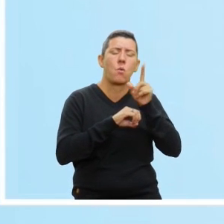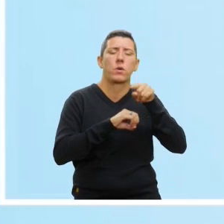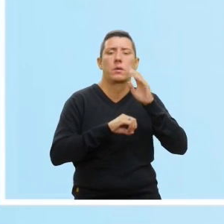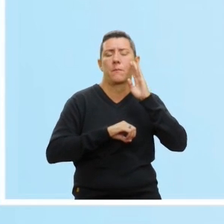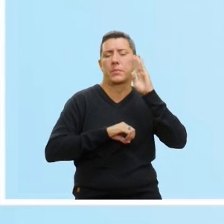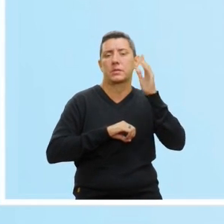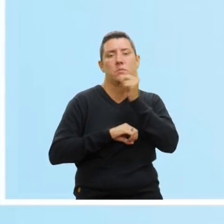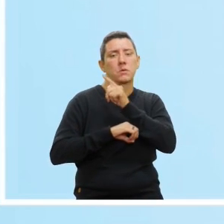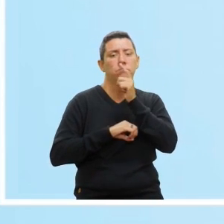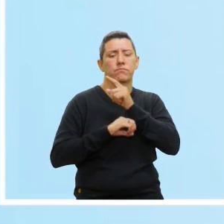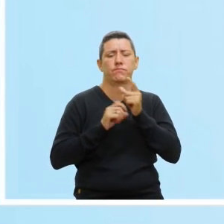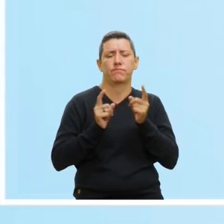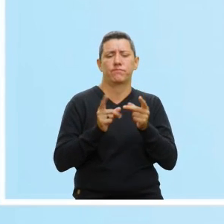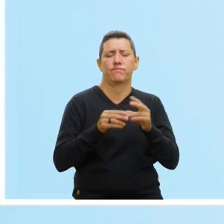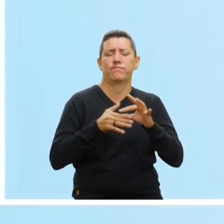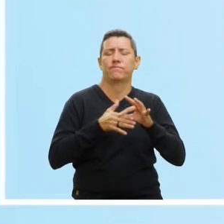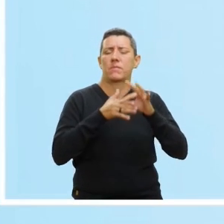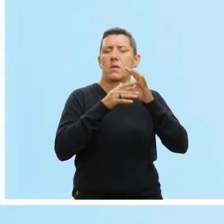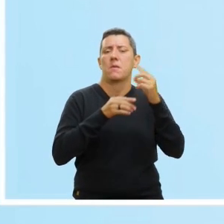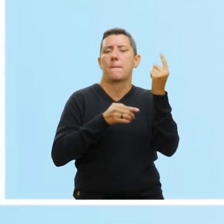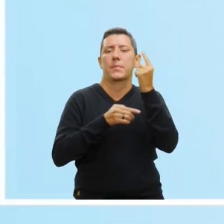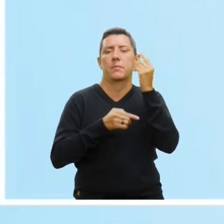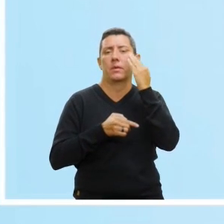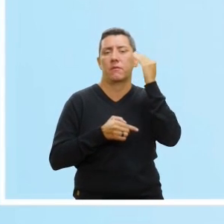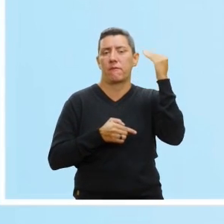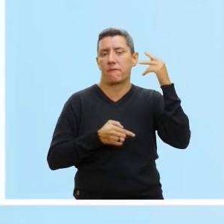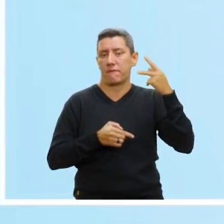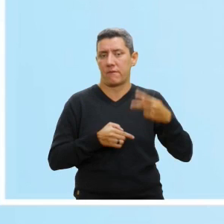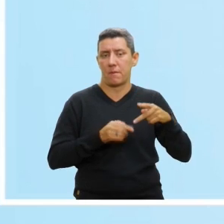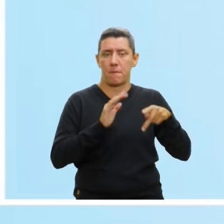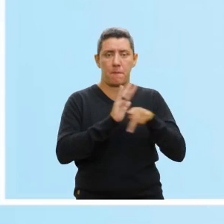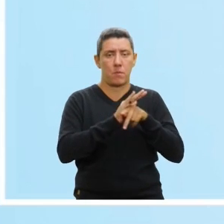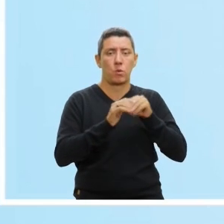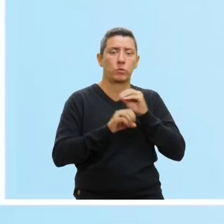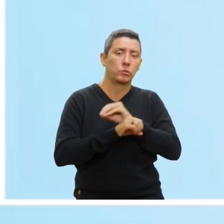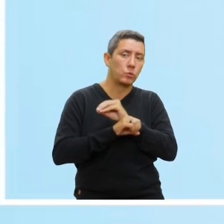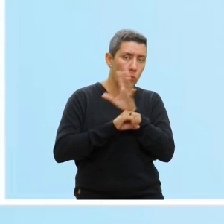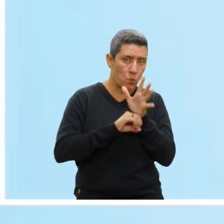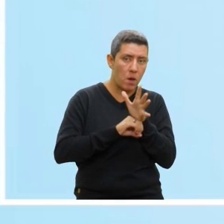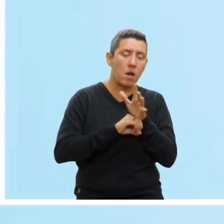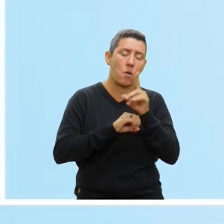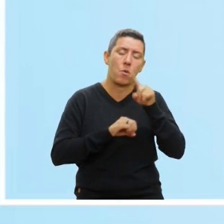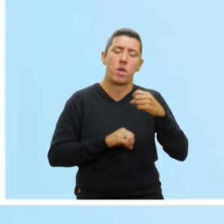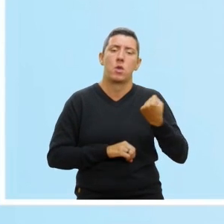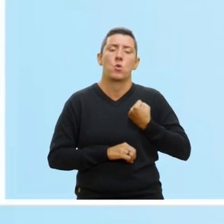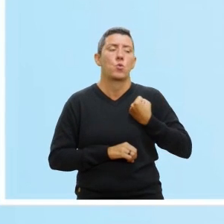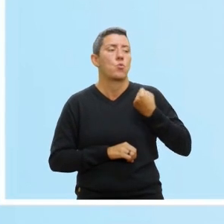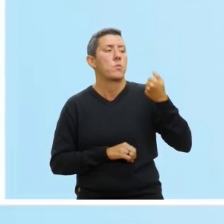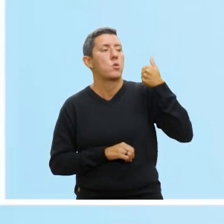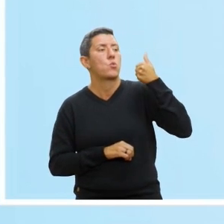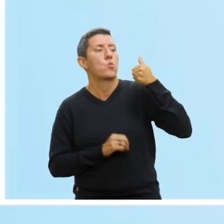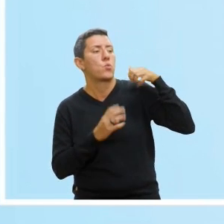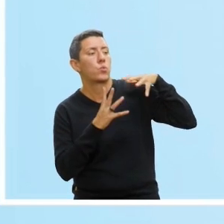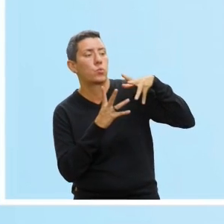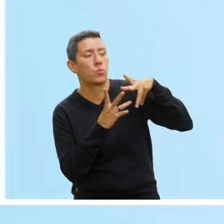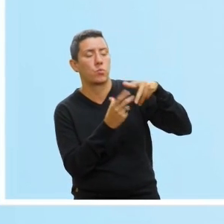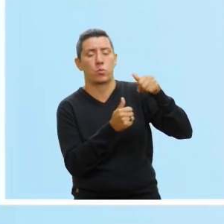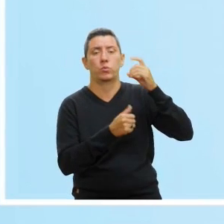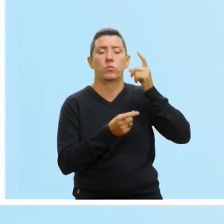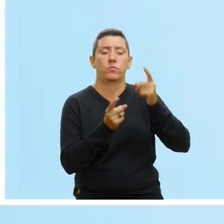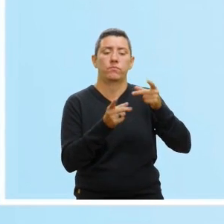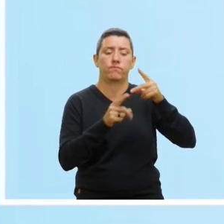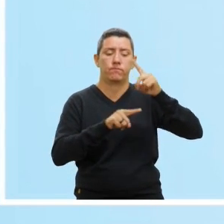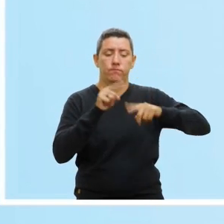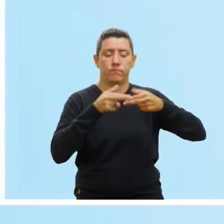aqui é um gráfico mundial, então a gente consegue ver que a Huawei é número 1 hoje no mundo em vendas de equipamento